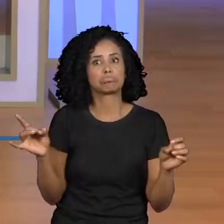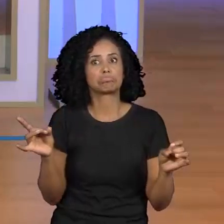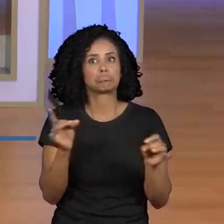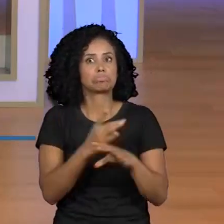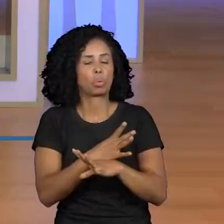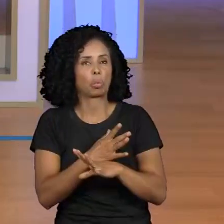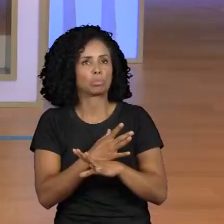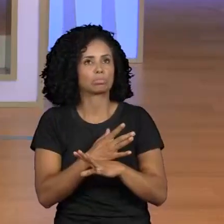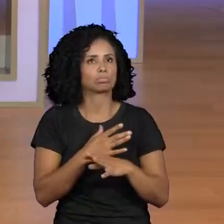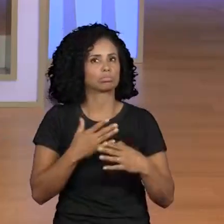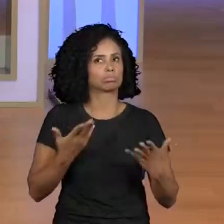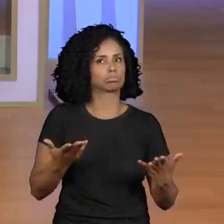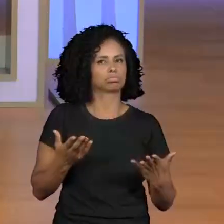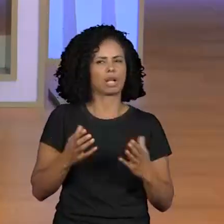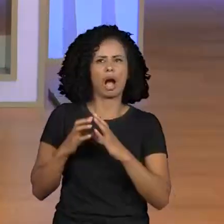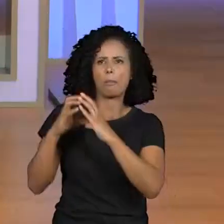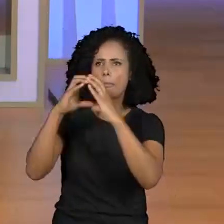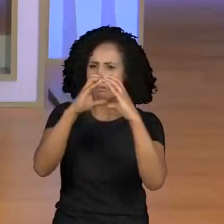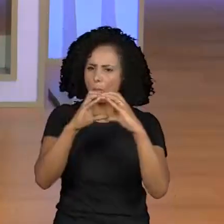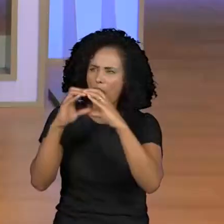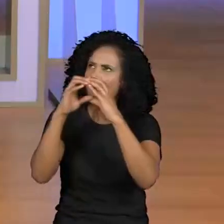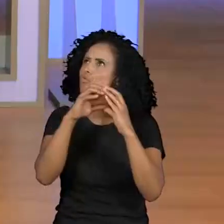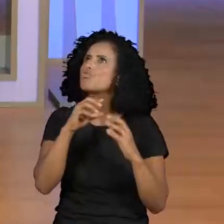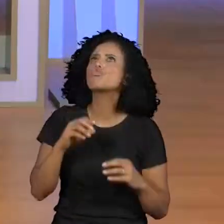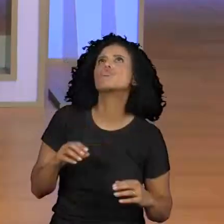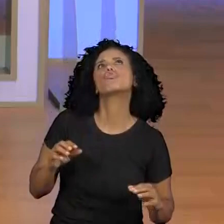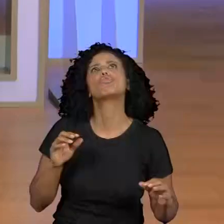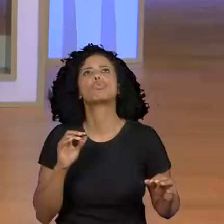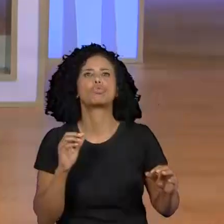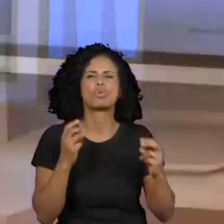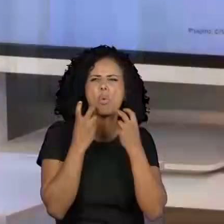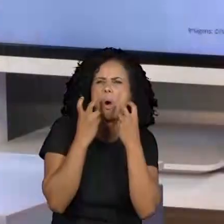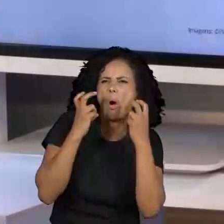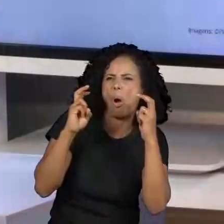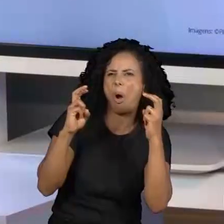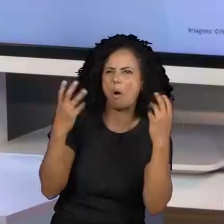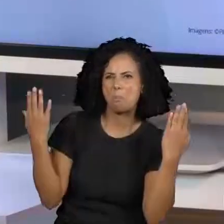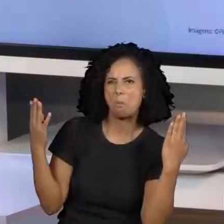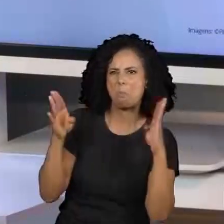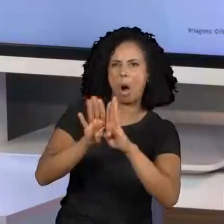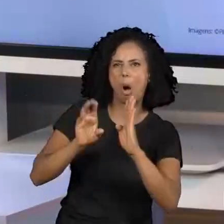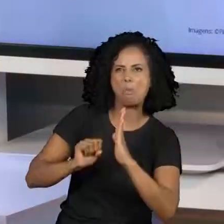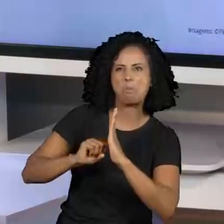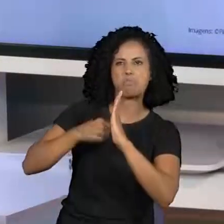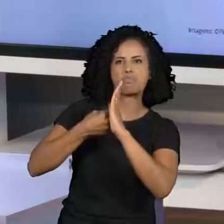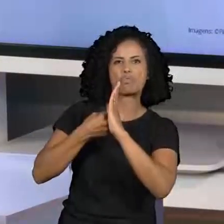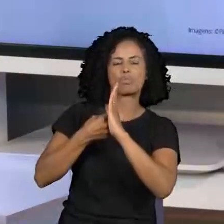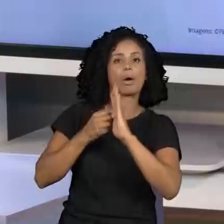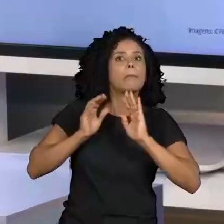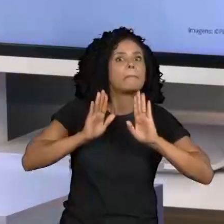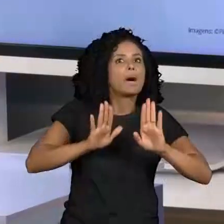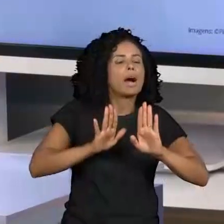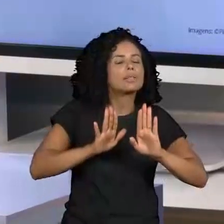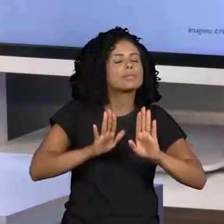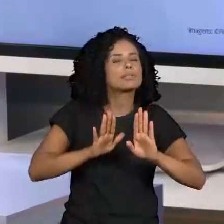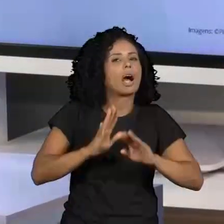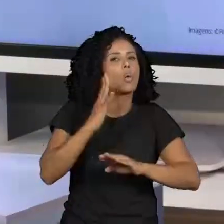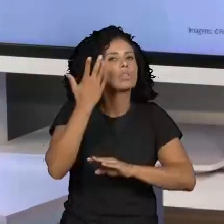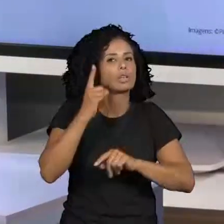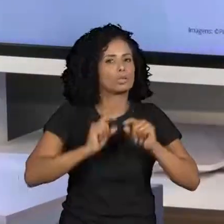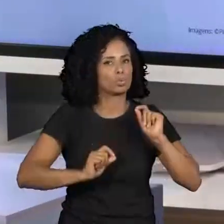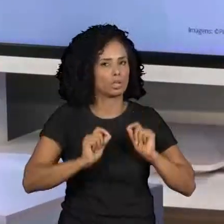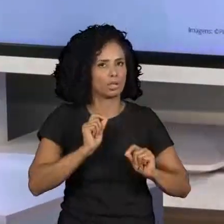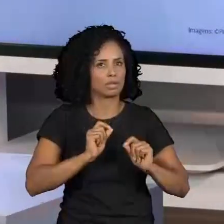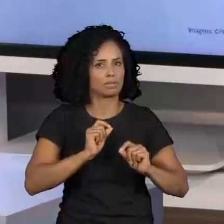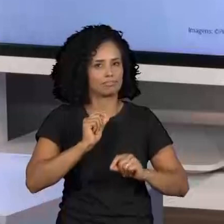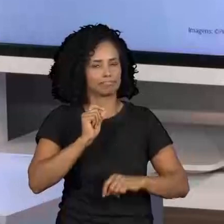Aí, acontece que lá na casa tinha uma escada. Eu vou colocar aqui para vocês visualizarem. Tinha